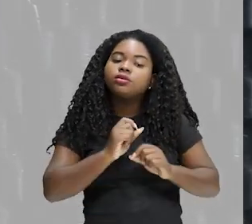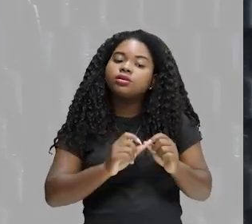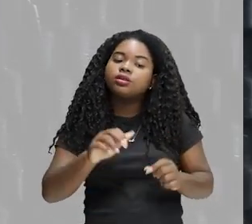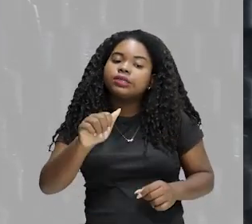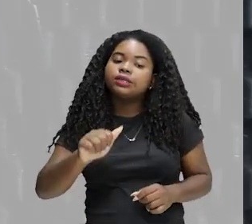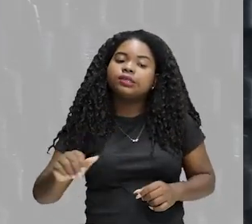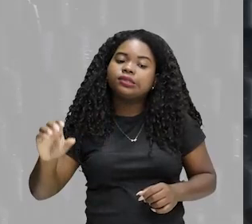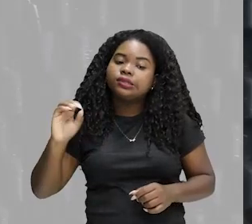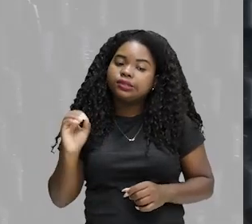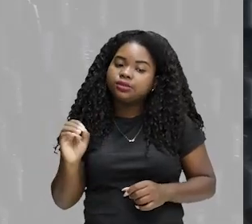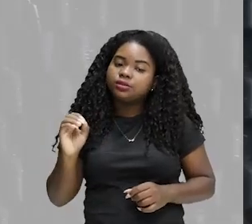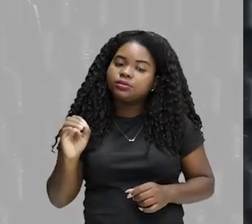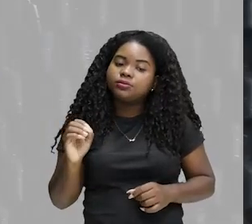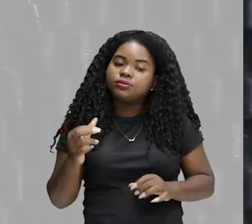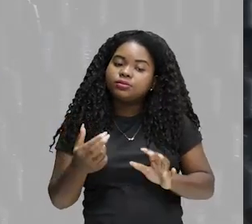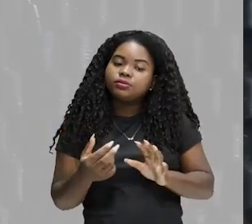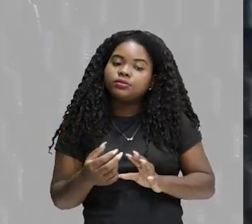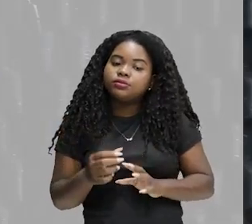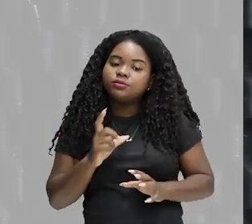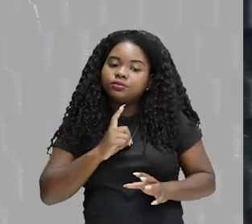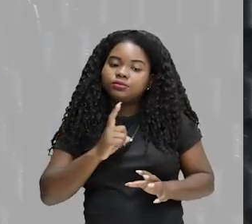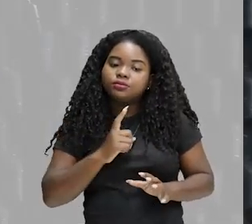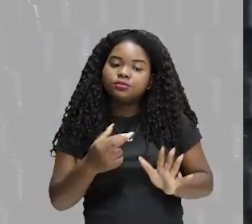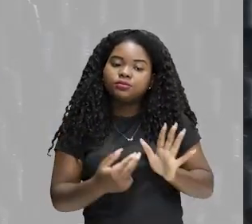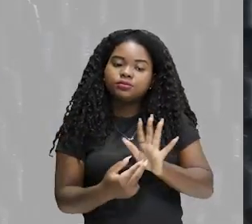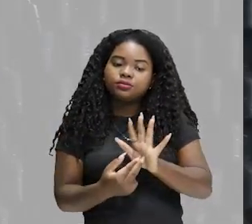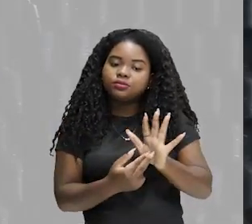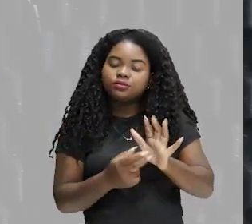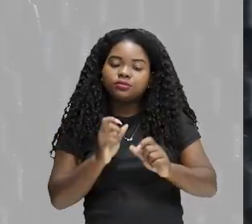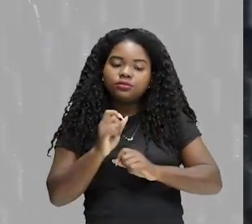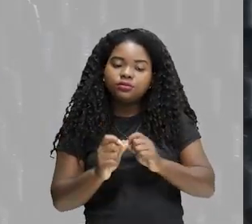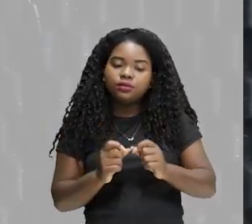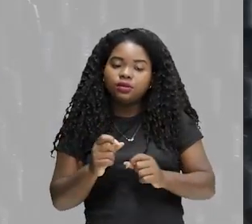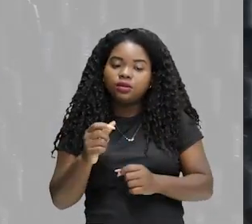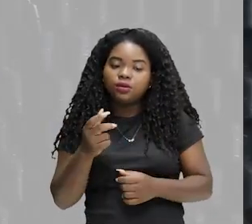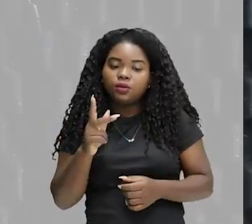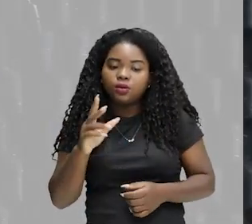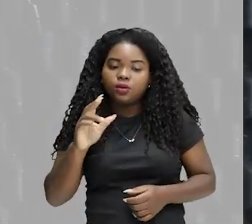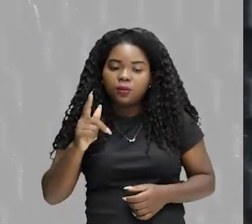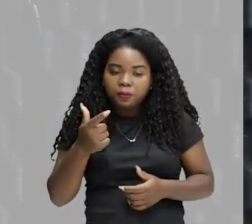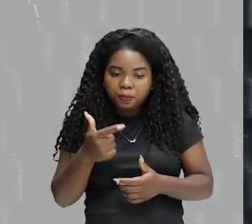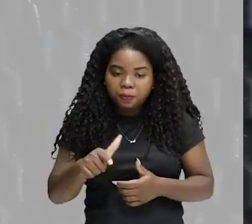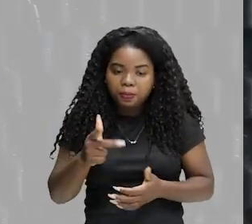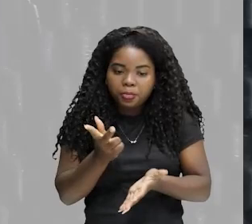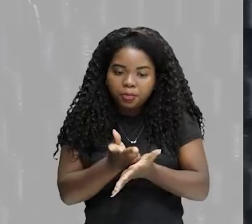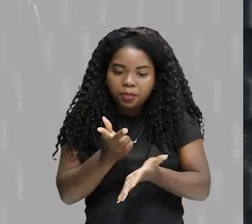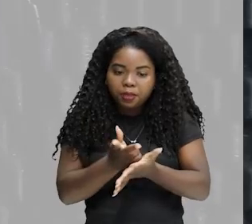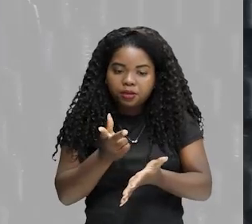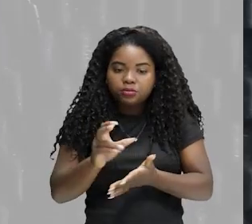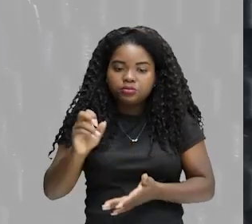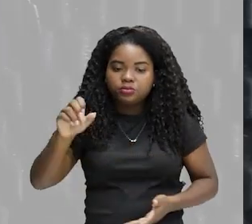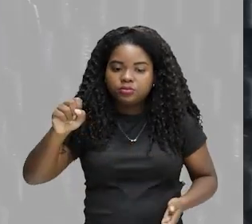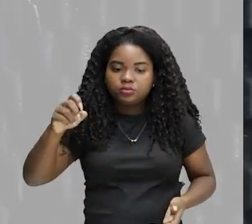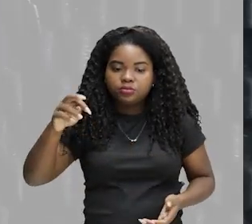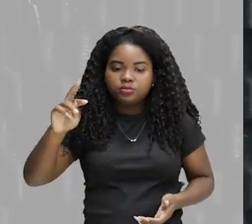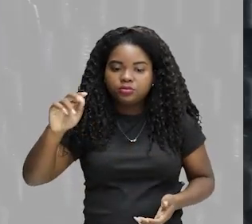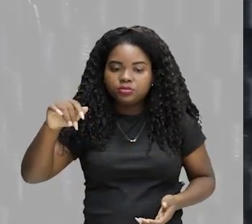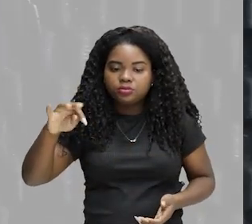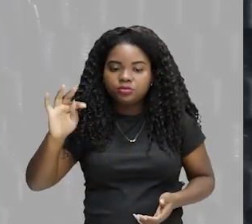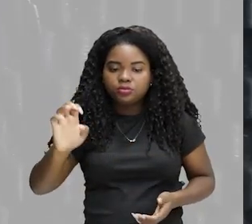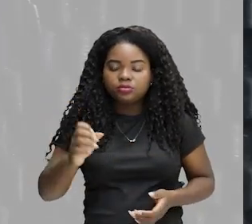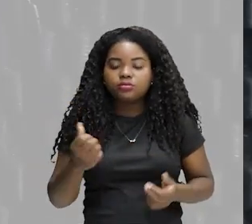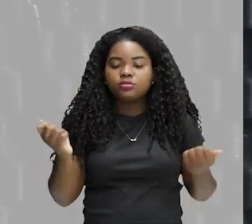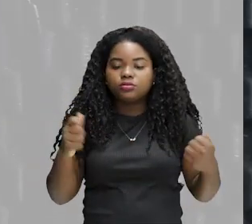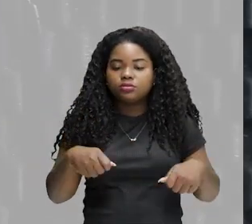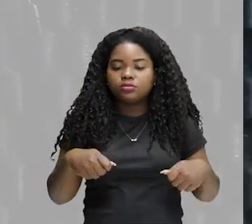um valor de referência, esse valor de referência é uma constante. Por ser uma constante, no lugar dela, eu posso